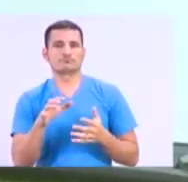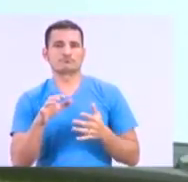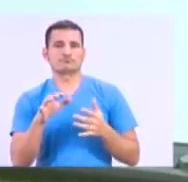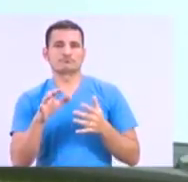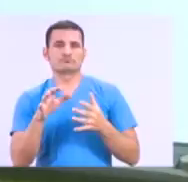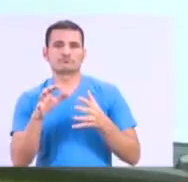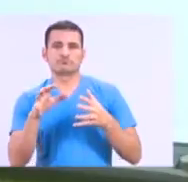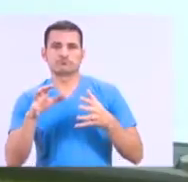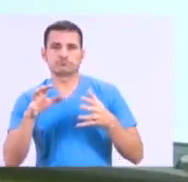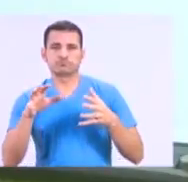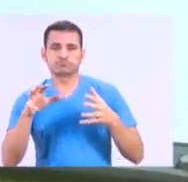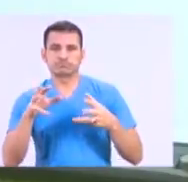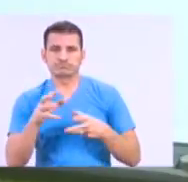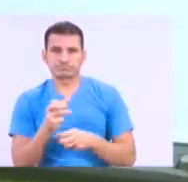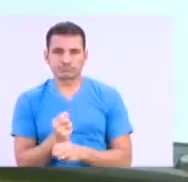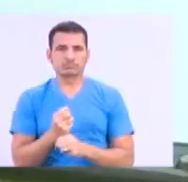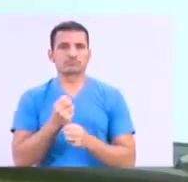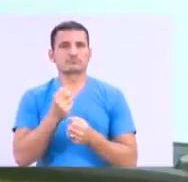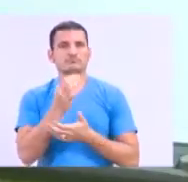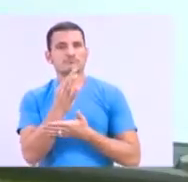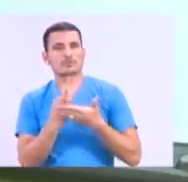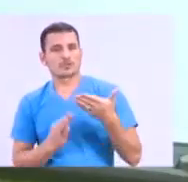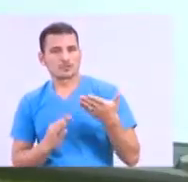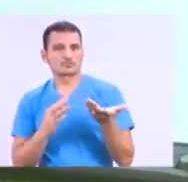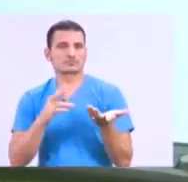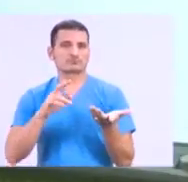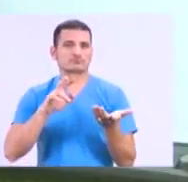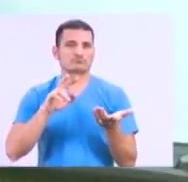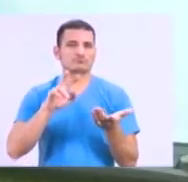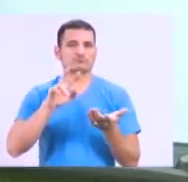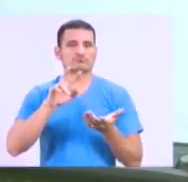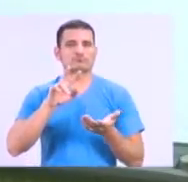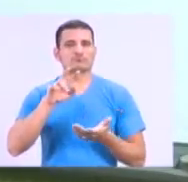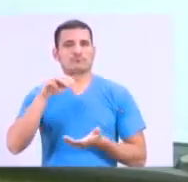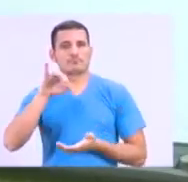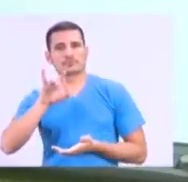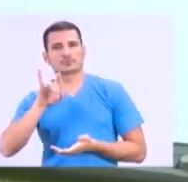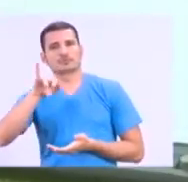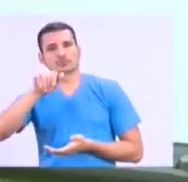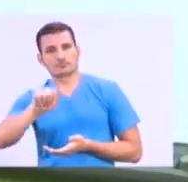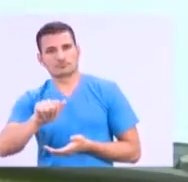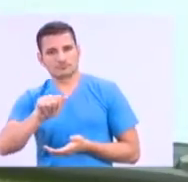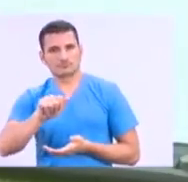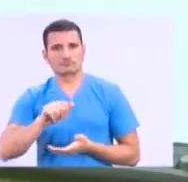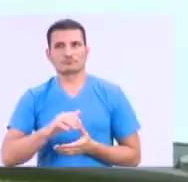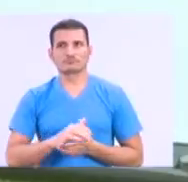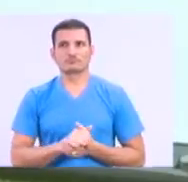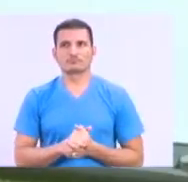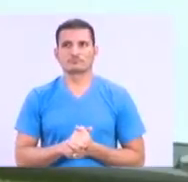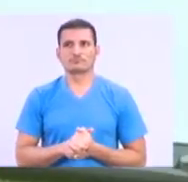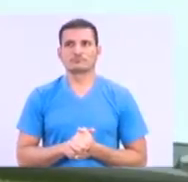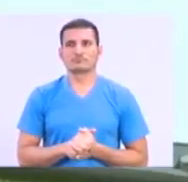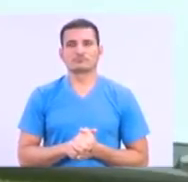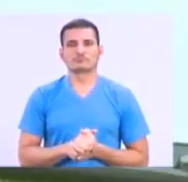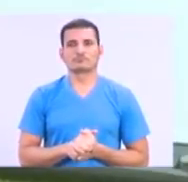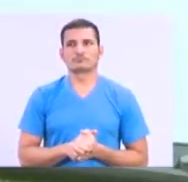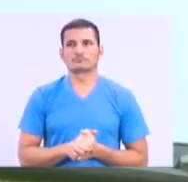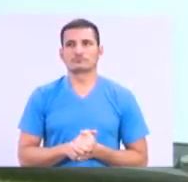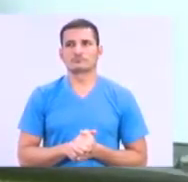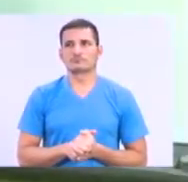hipertextos, né, hipermídias, que são enviados. Então, basicamente, é um acrônimo, né, desse